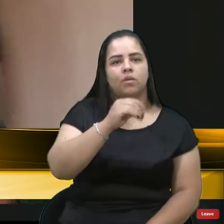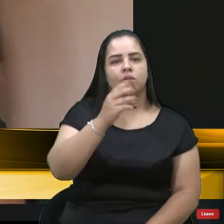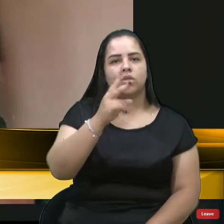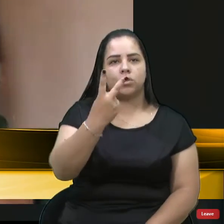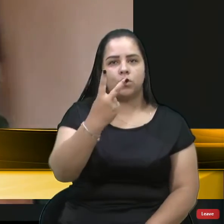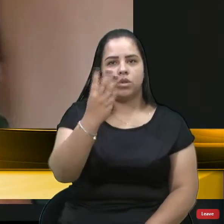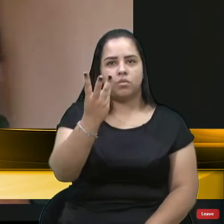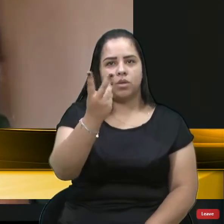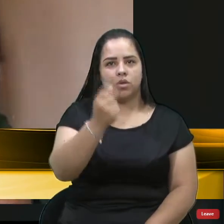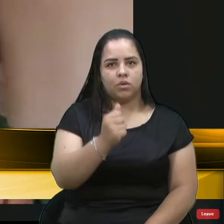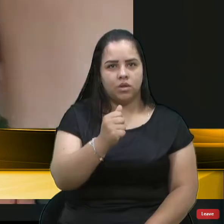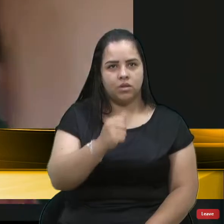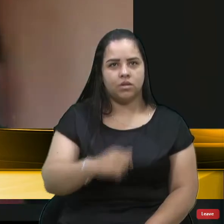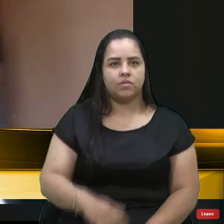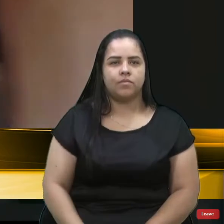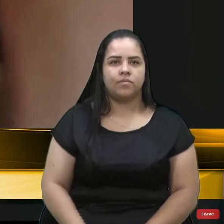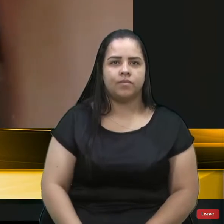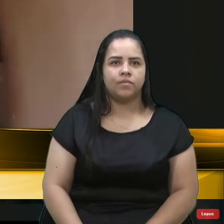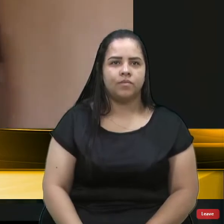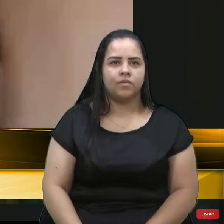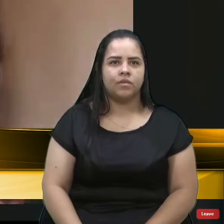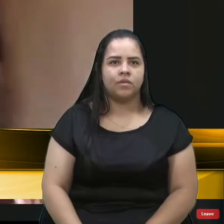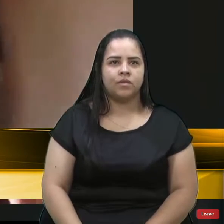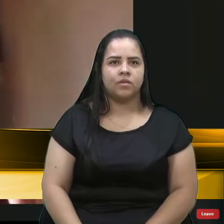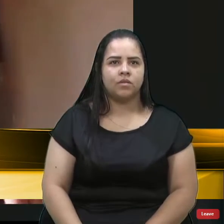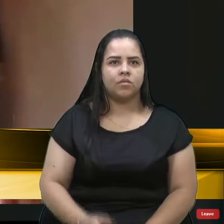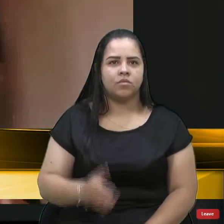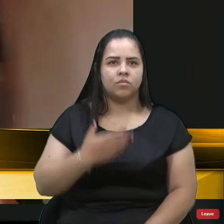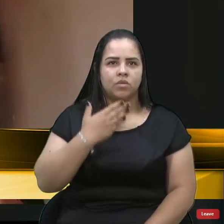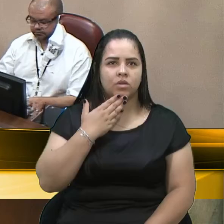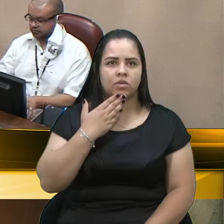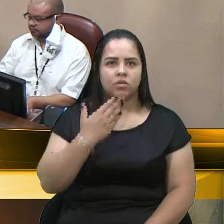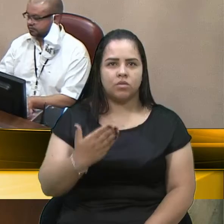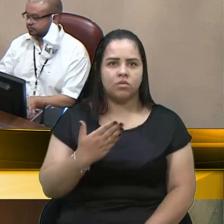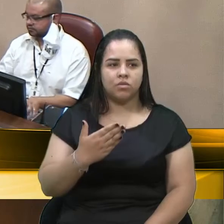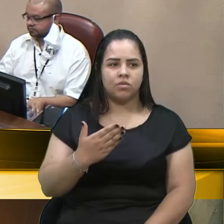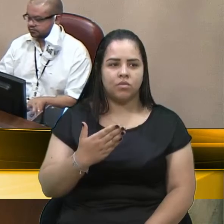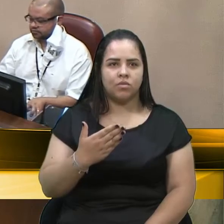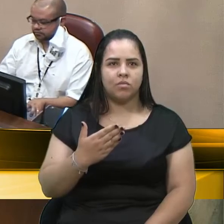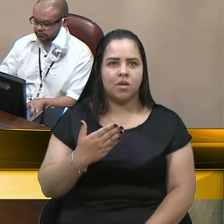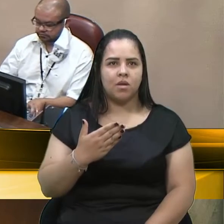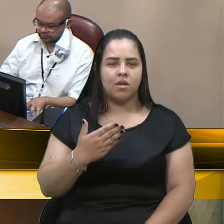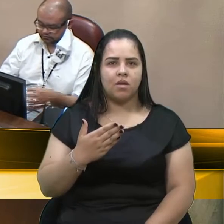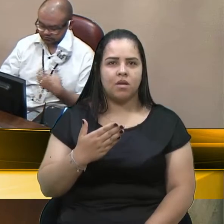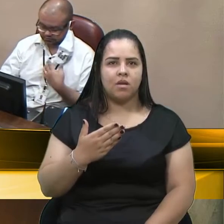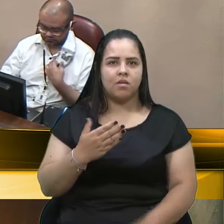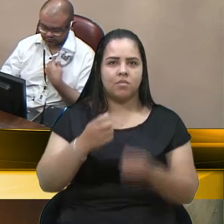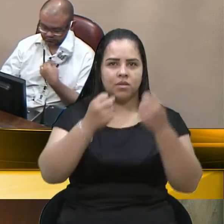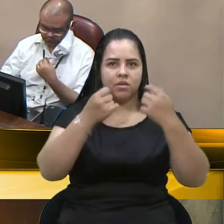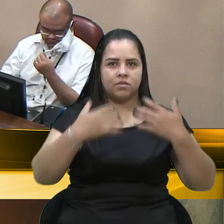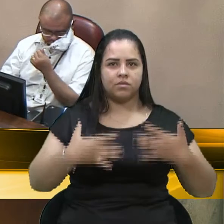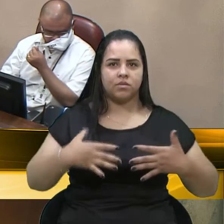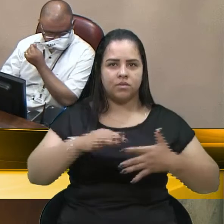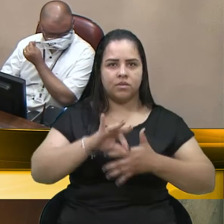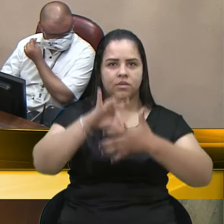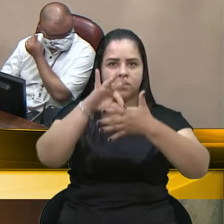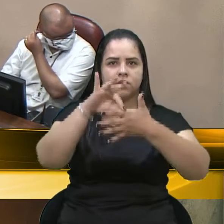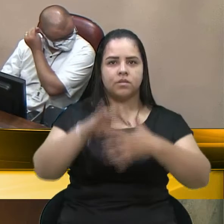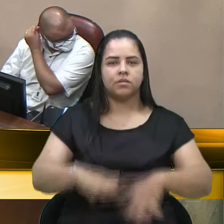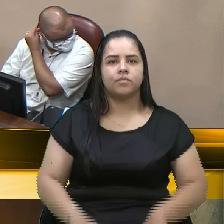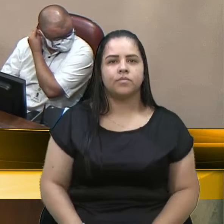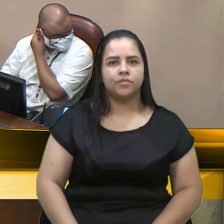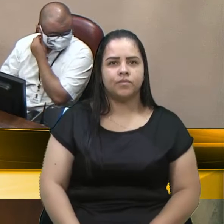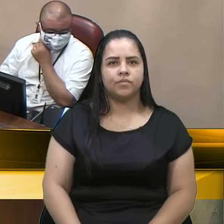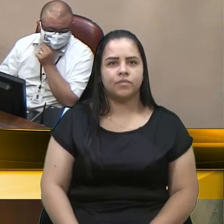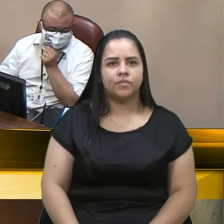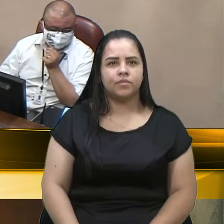milhões. Peço uma declaração de líder, senhor presidente. Em declaração de líder, a bancada do